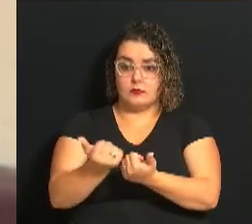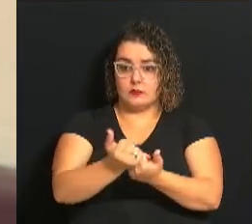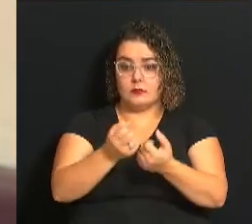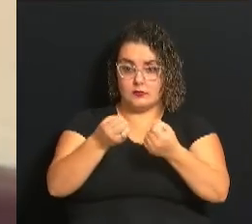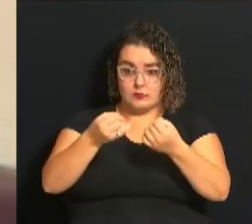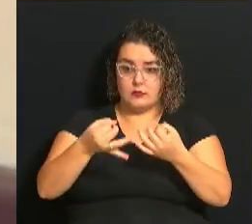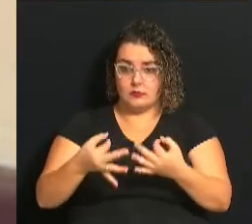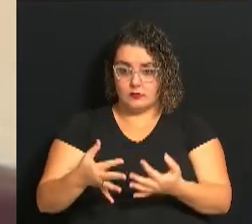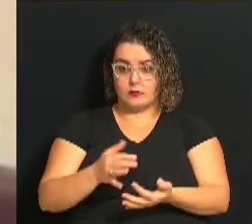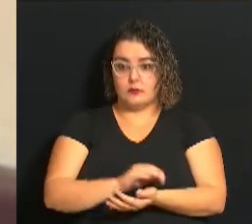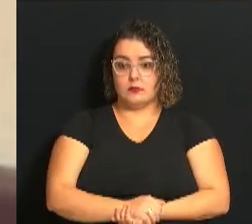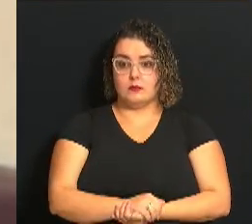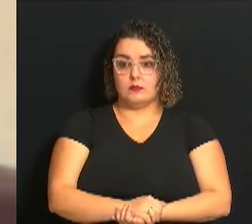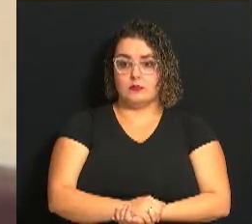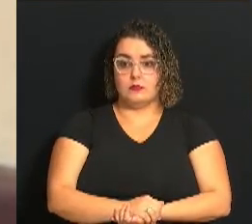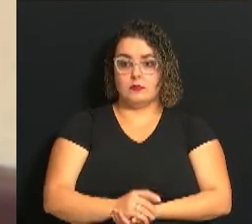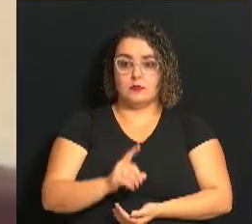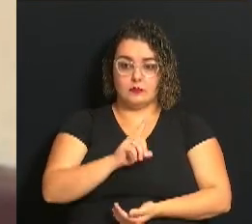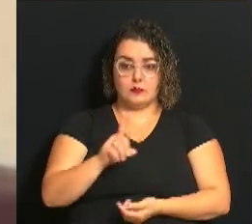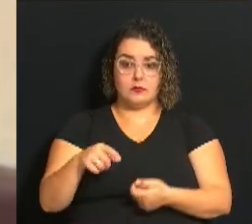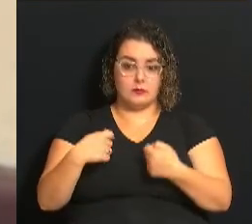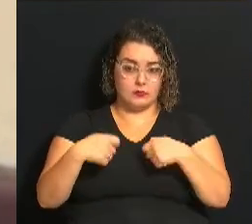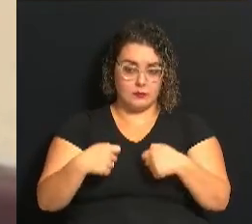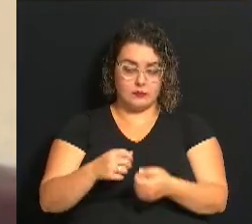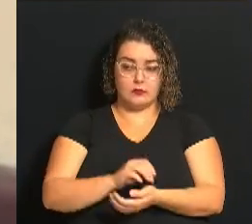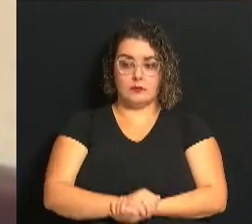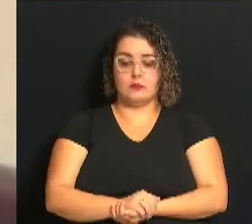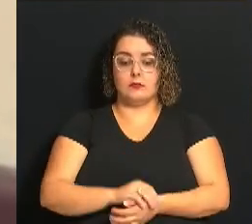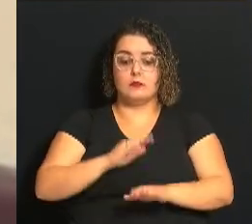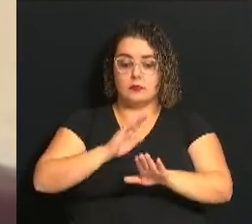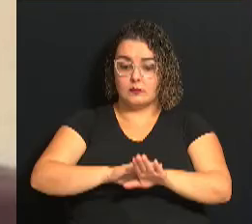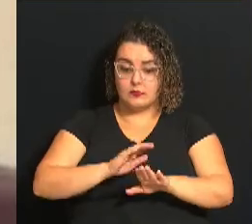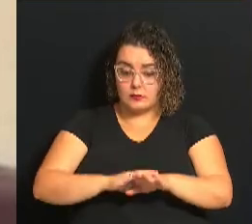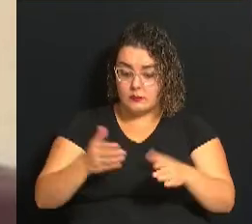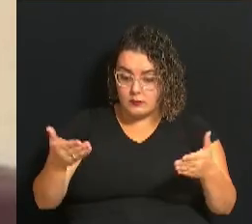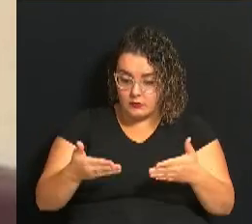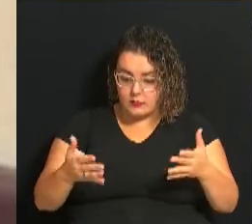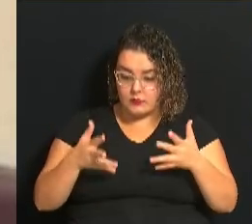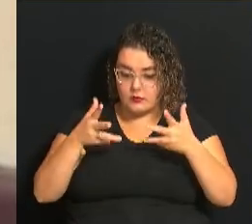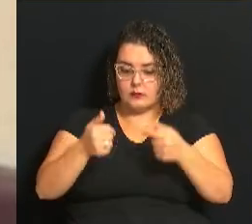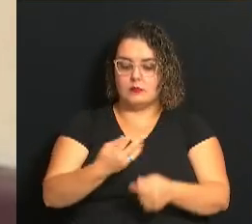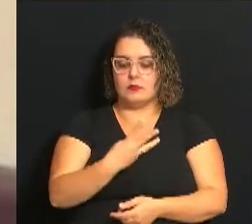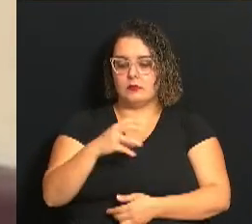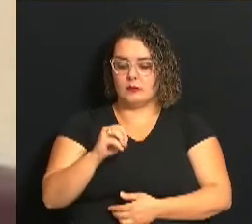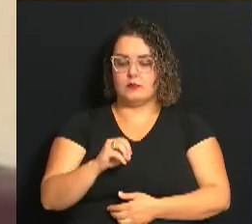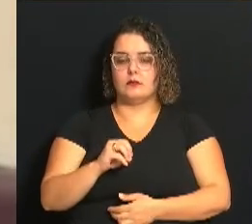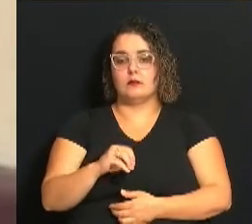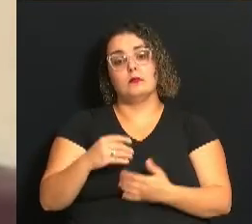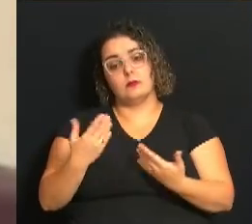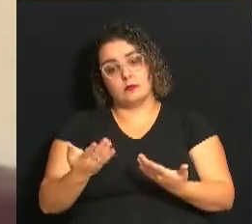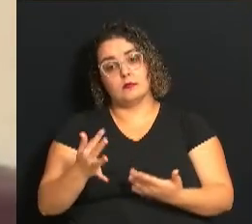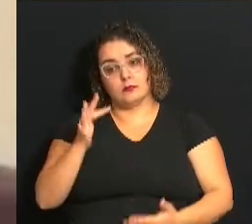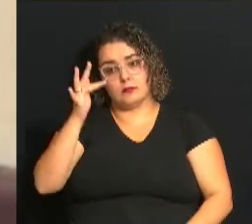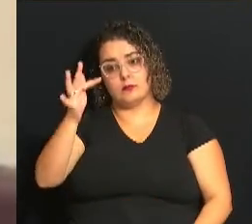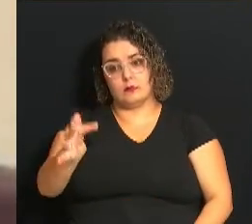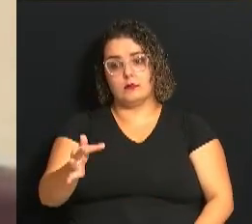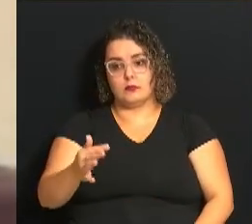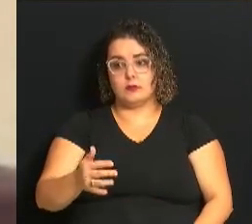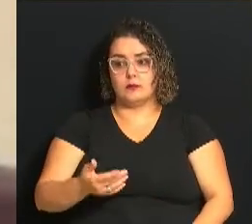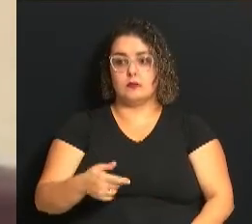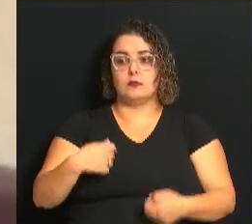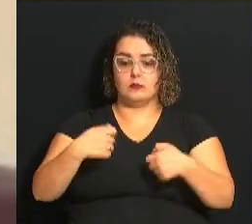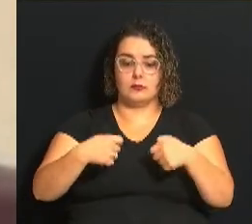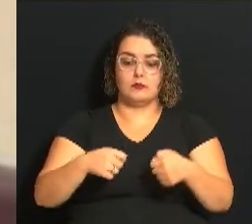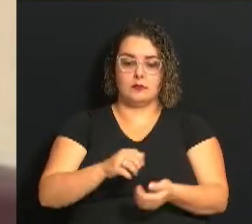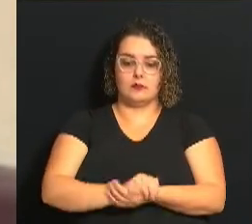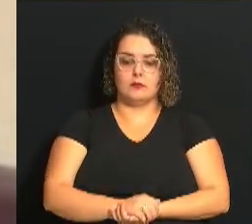Não é uma necessidade atual, mas ele vai ser necessário ao longo do